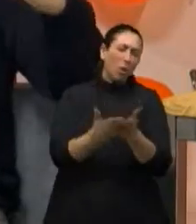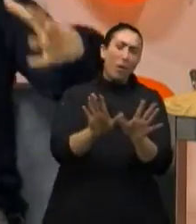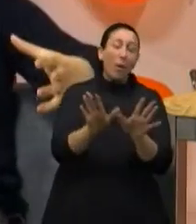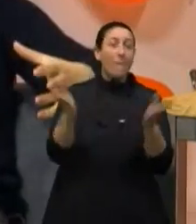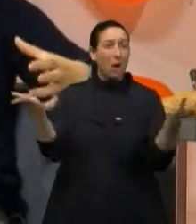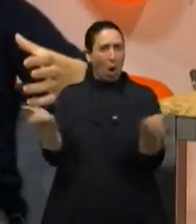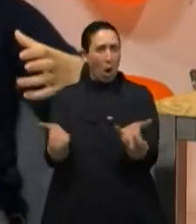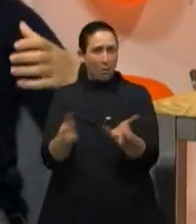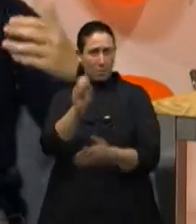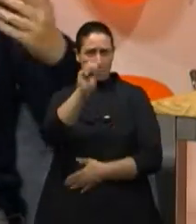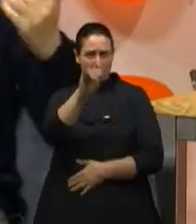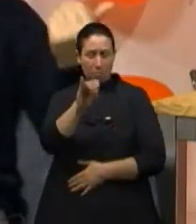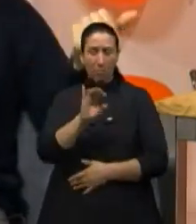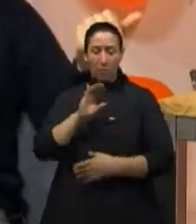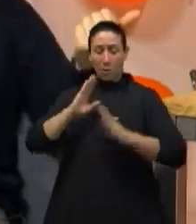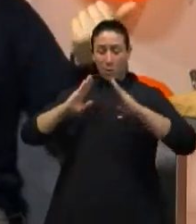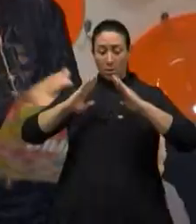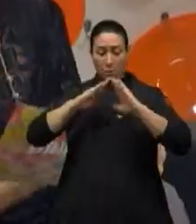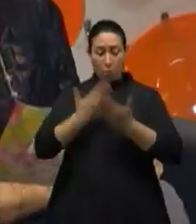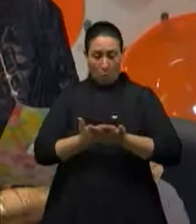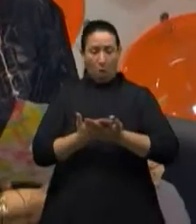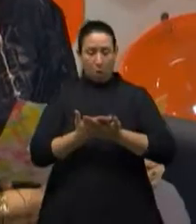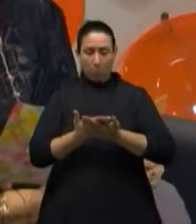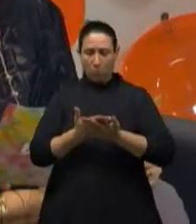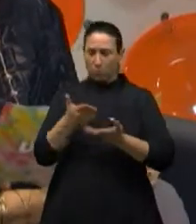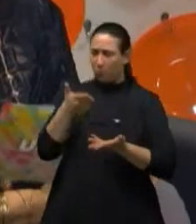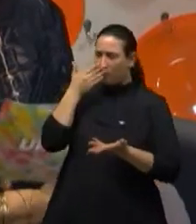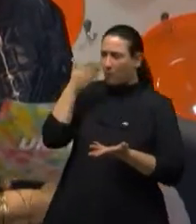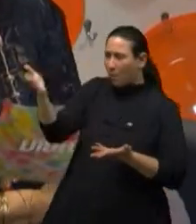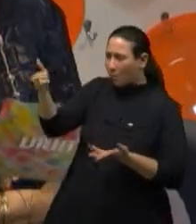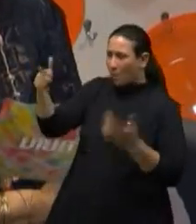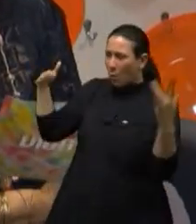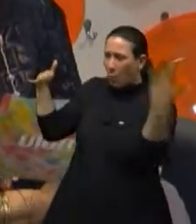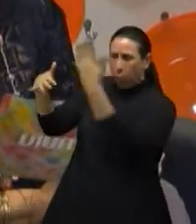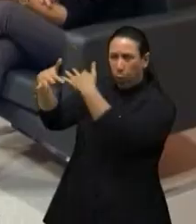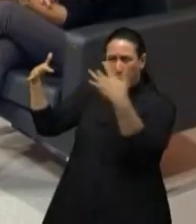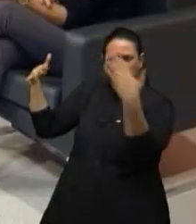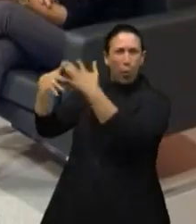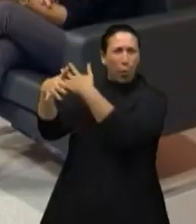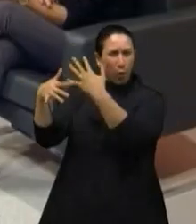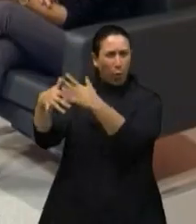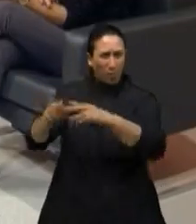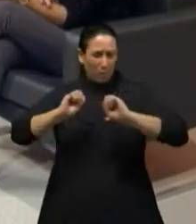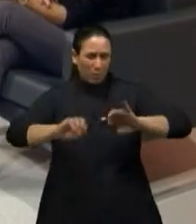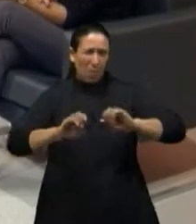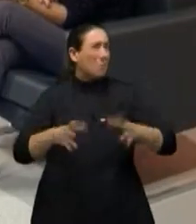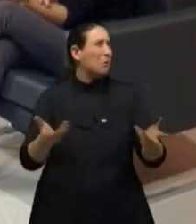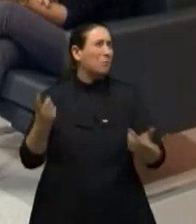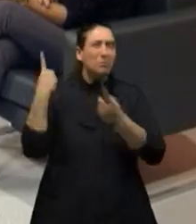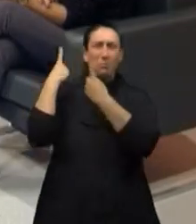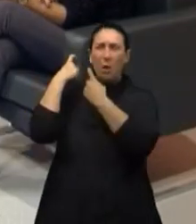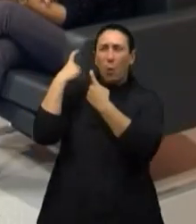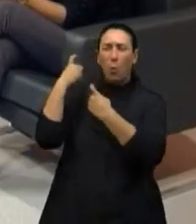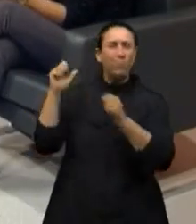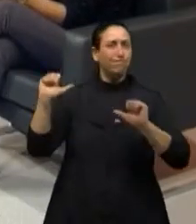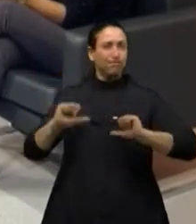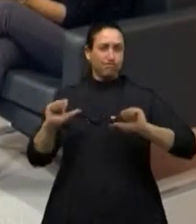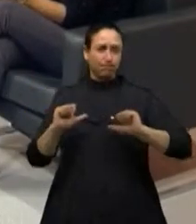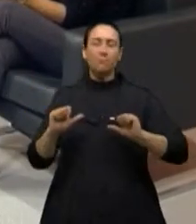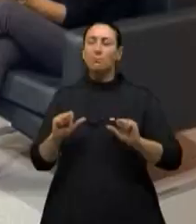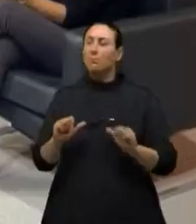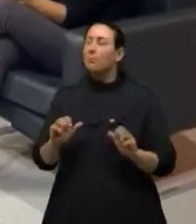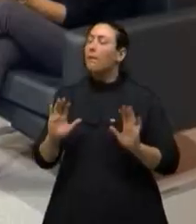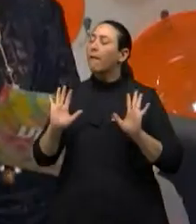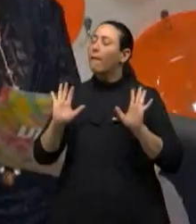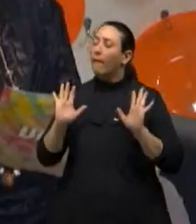janelas abertas mas aí v o barulho da rua também é mas aí claro que a professora não vai conseguir dar aula né ah perfeito Então